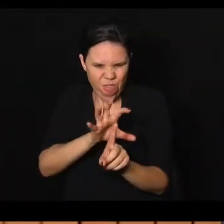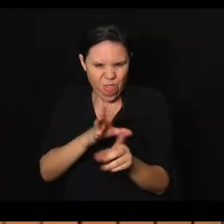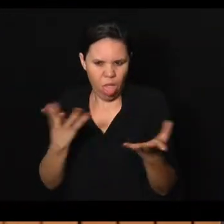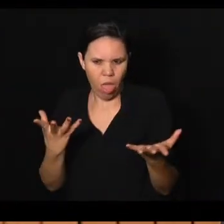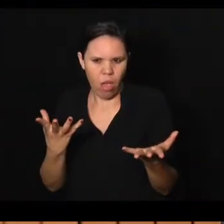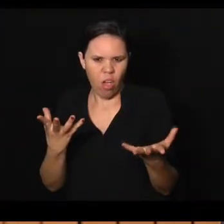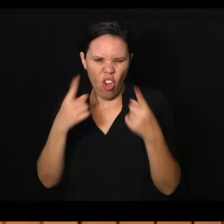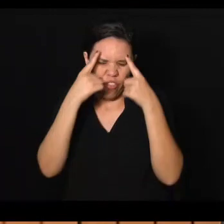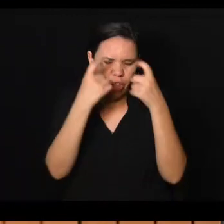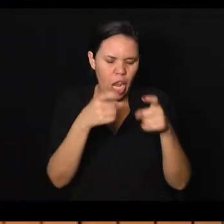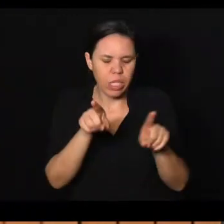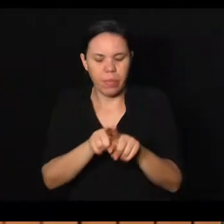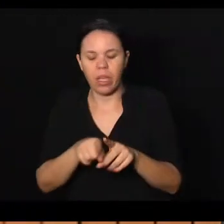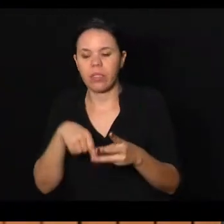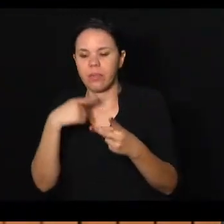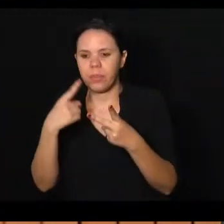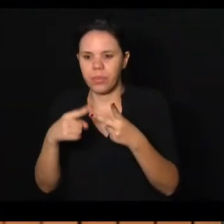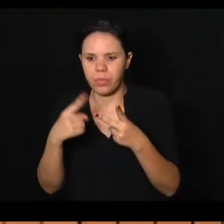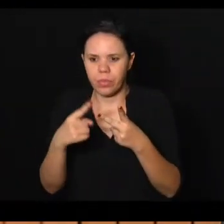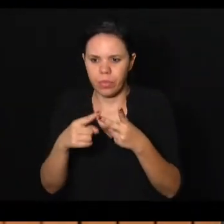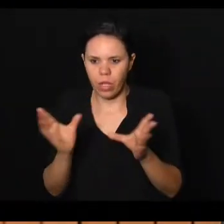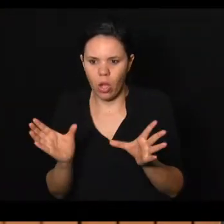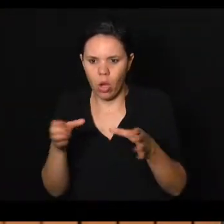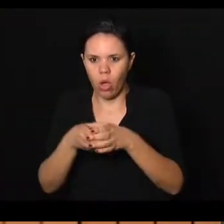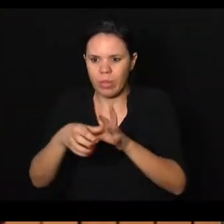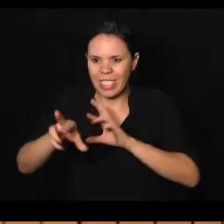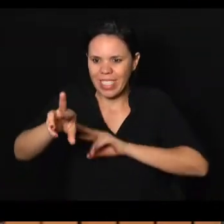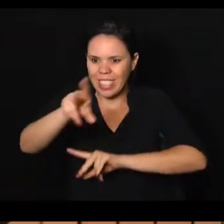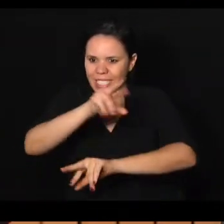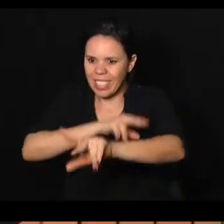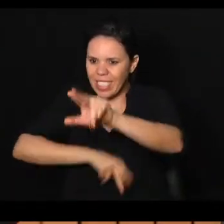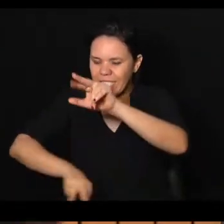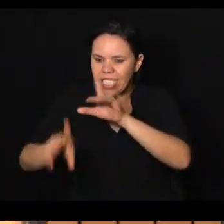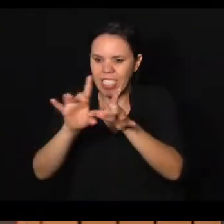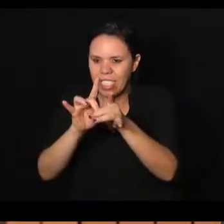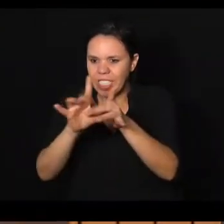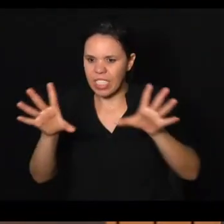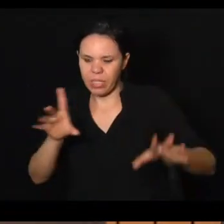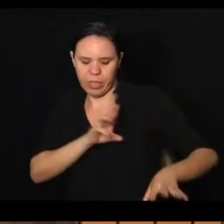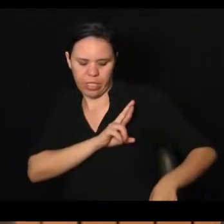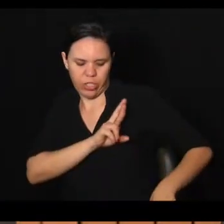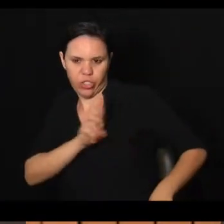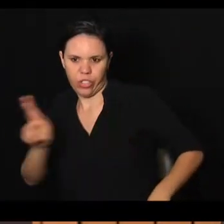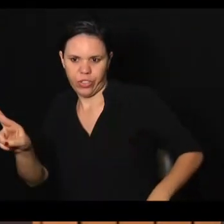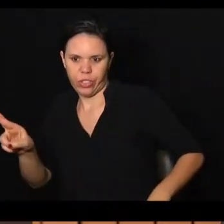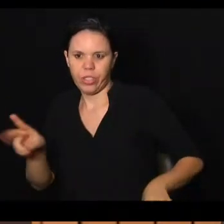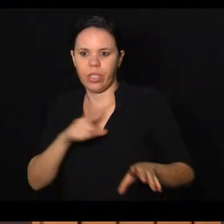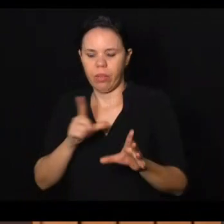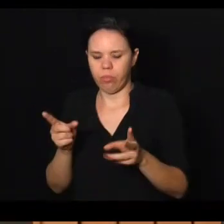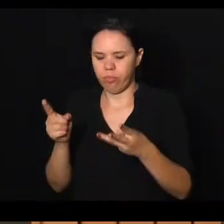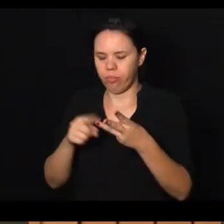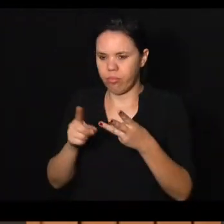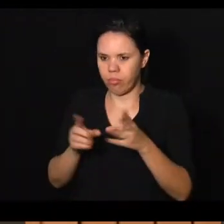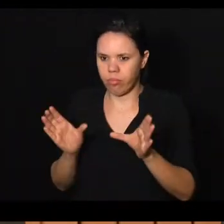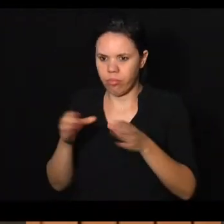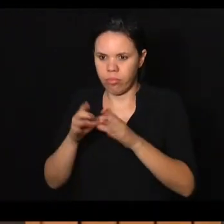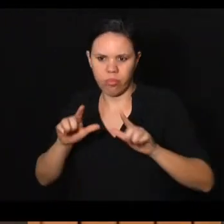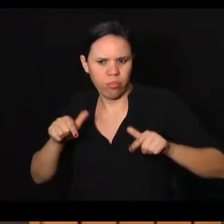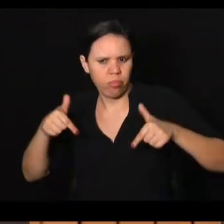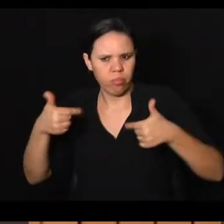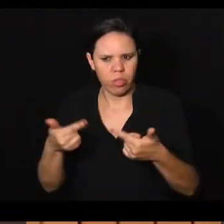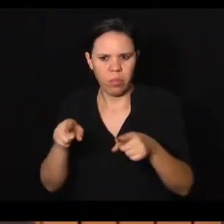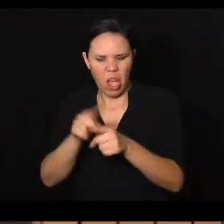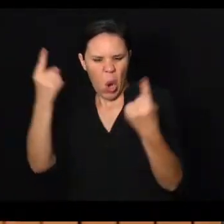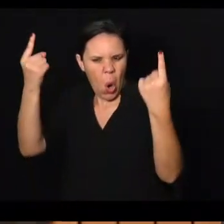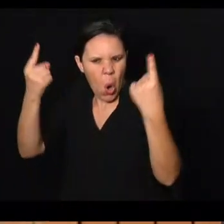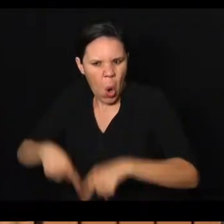a comissão de diversidade, de liberdade religiosa. Lá nós temos o enfrentamento ao trabalho